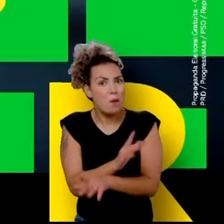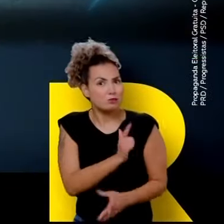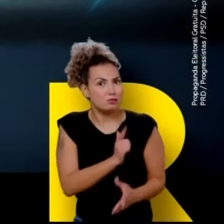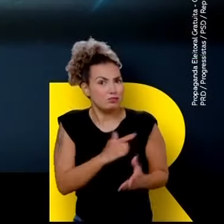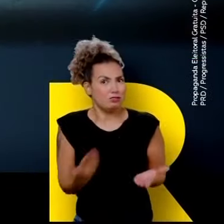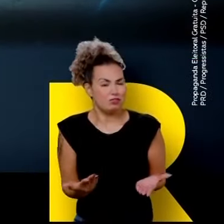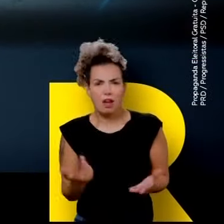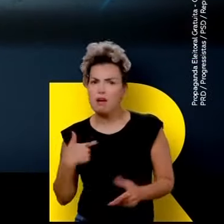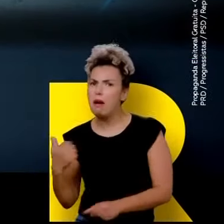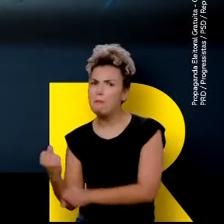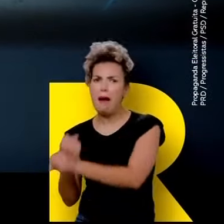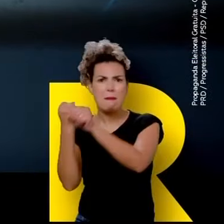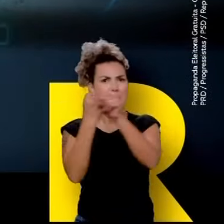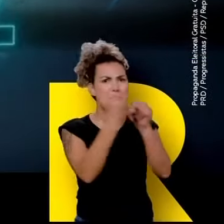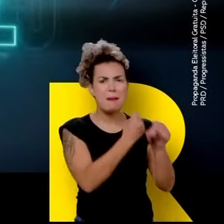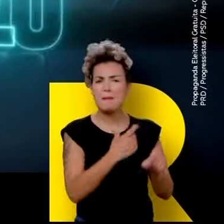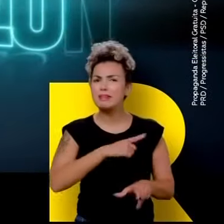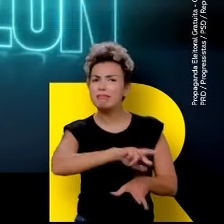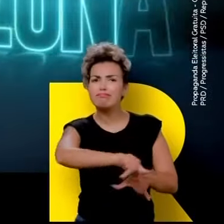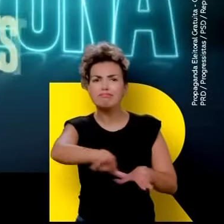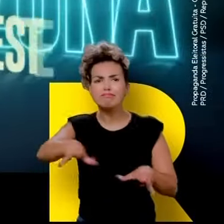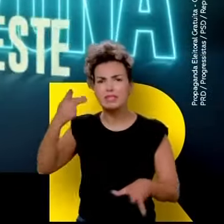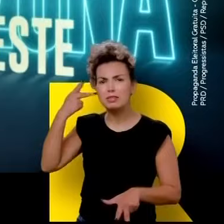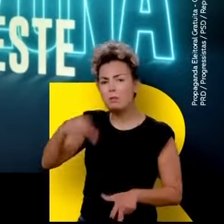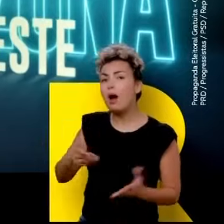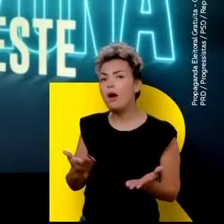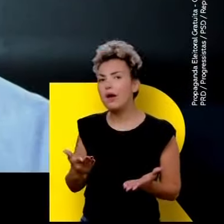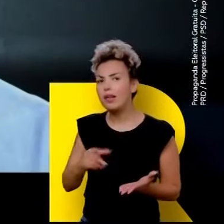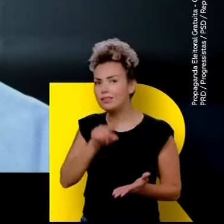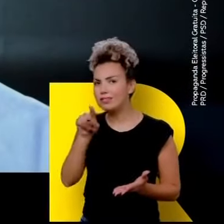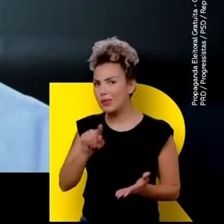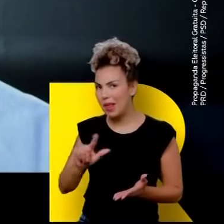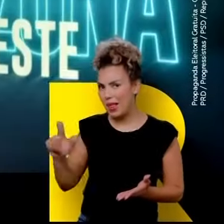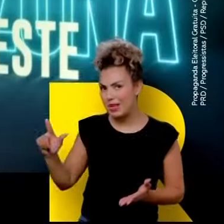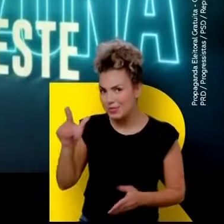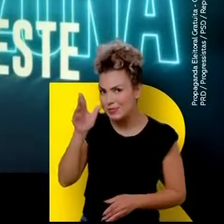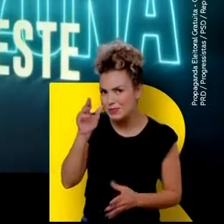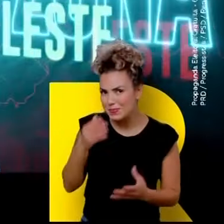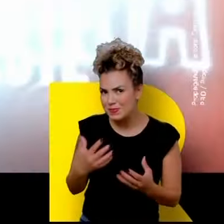Meu amor por São Paulo está em todos os lugares. Vamos para a Zona Leste?